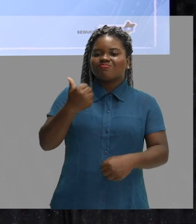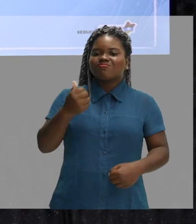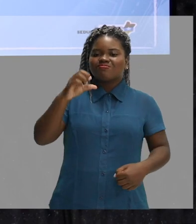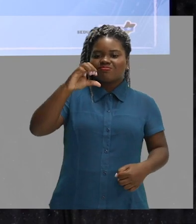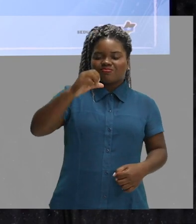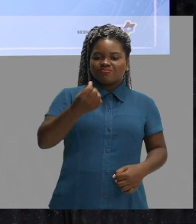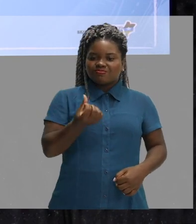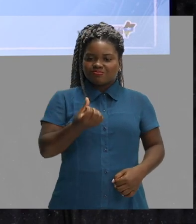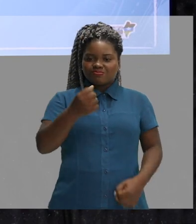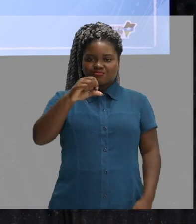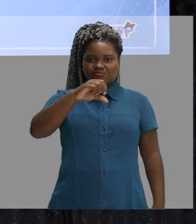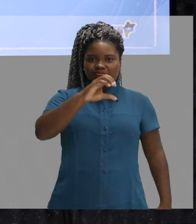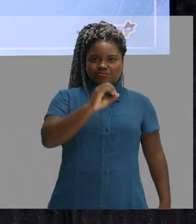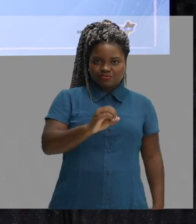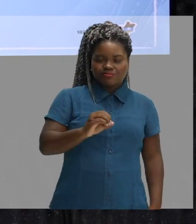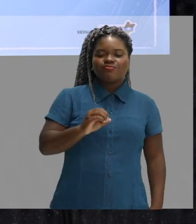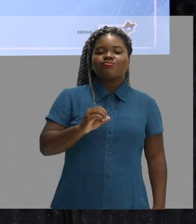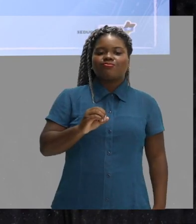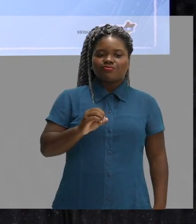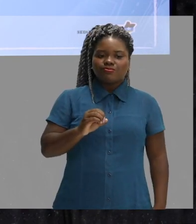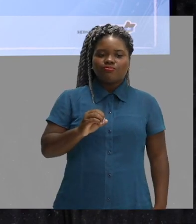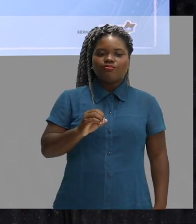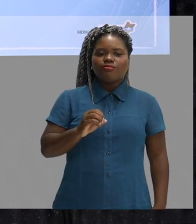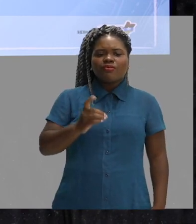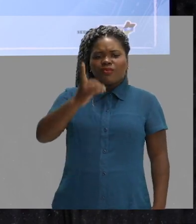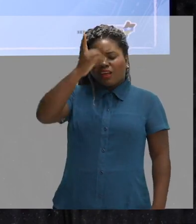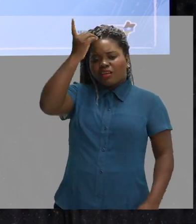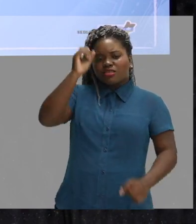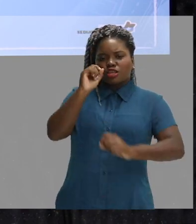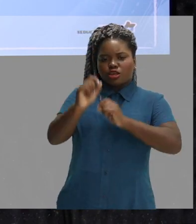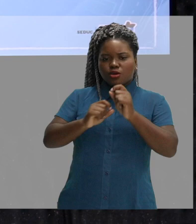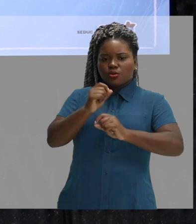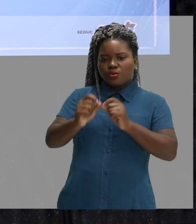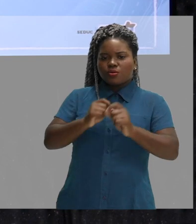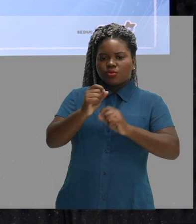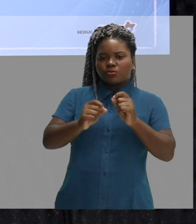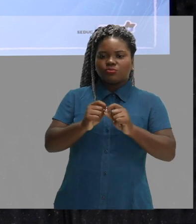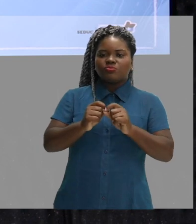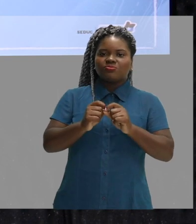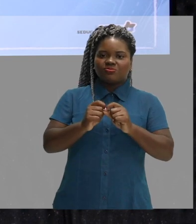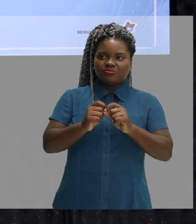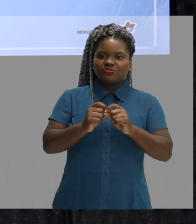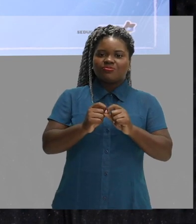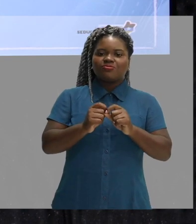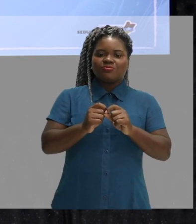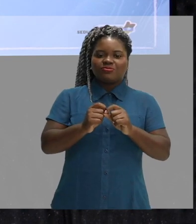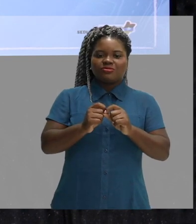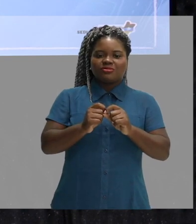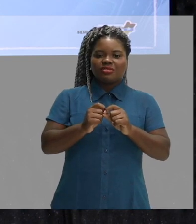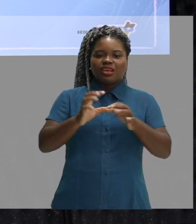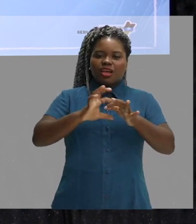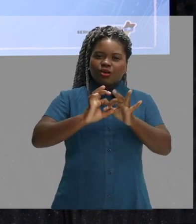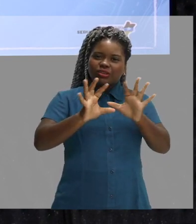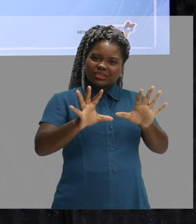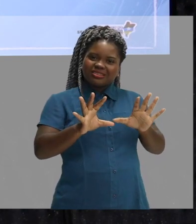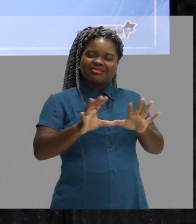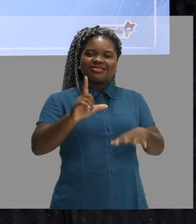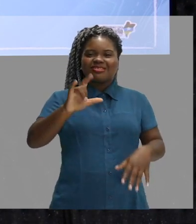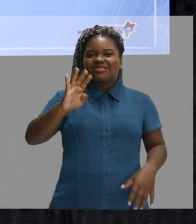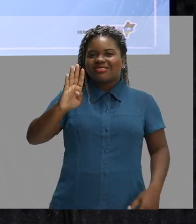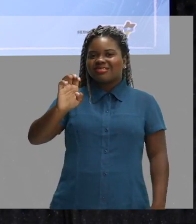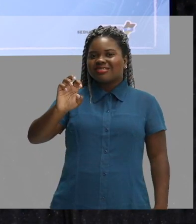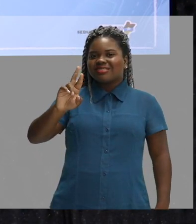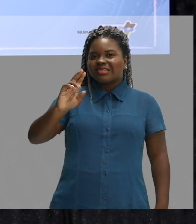iniciozinho da última década do século XVII. A ideia central do Locke é a defesa do chamado liberalismo político. Para isso, Locke